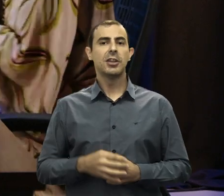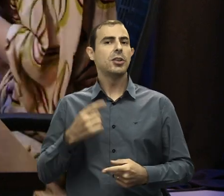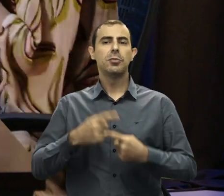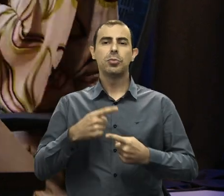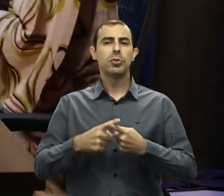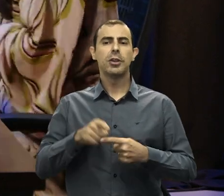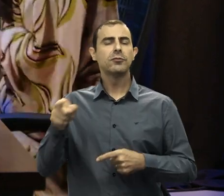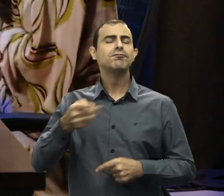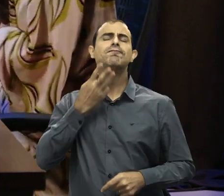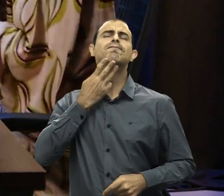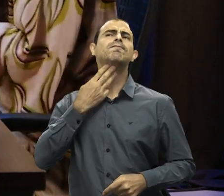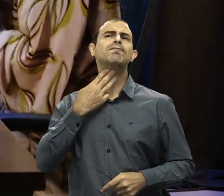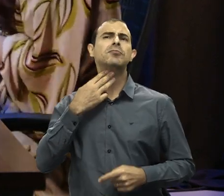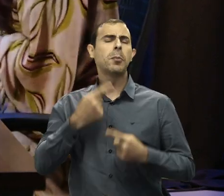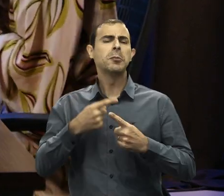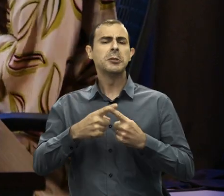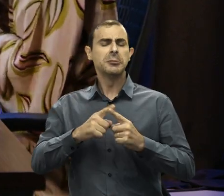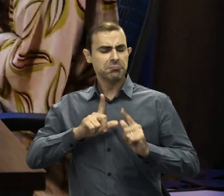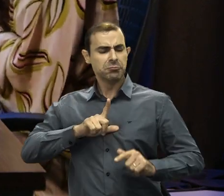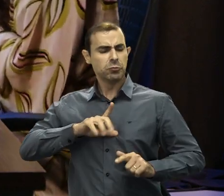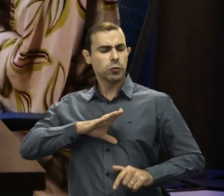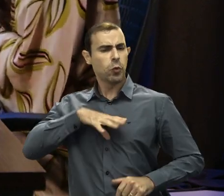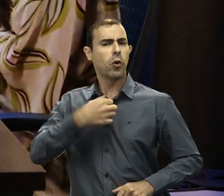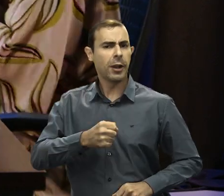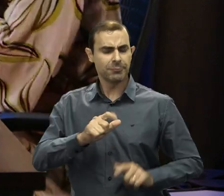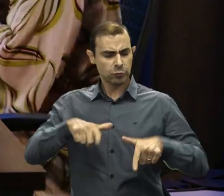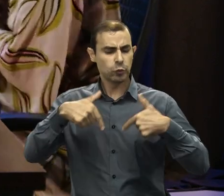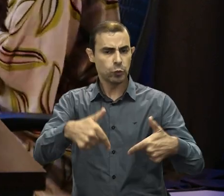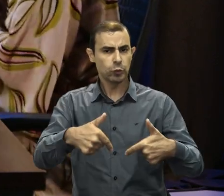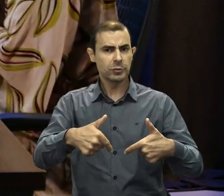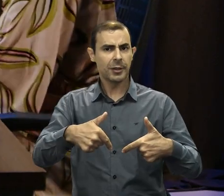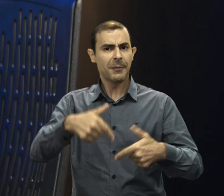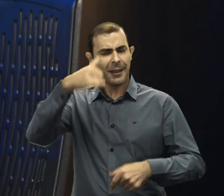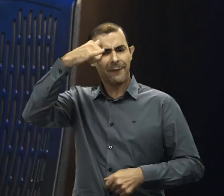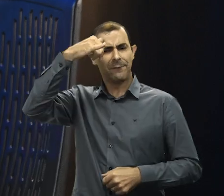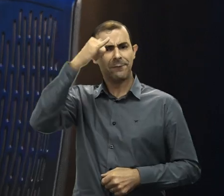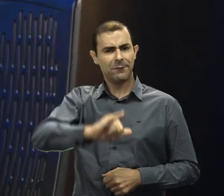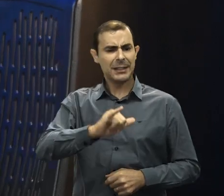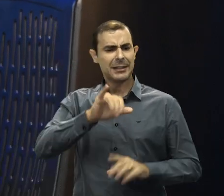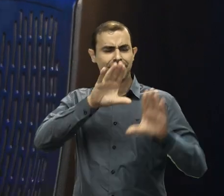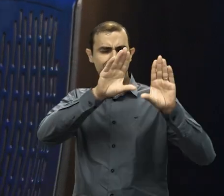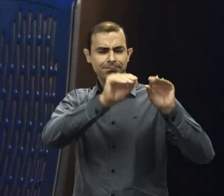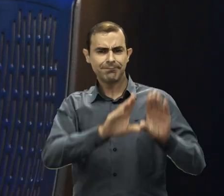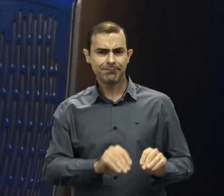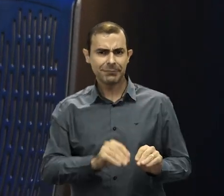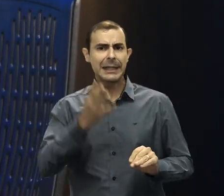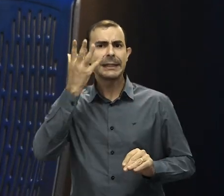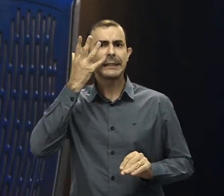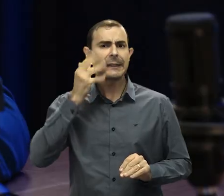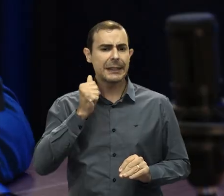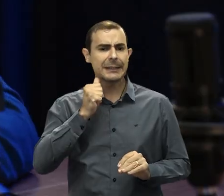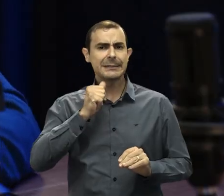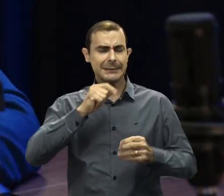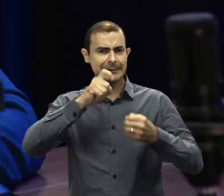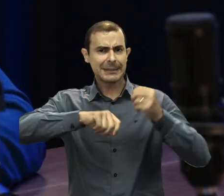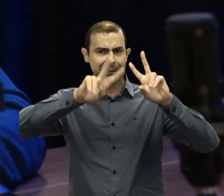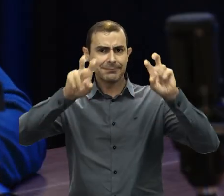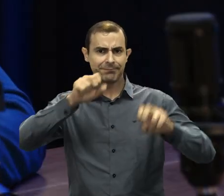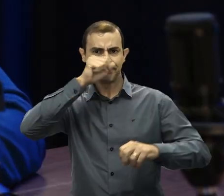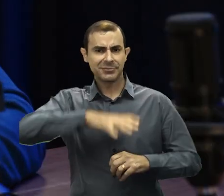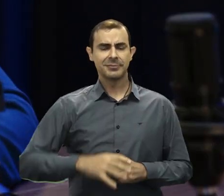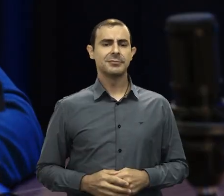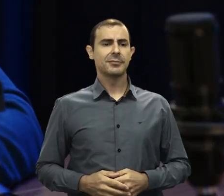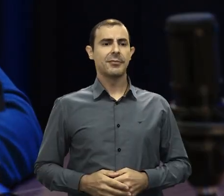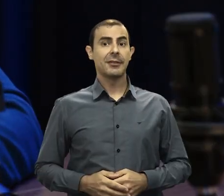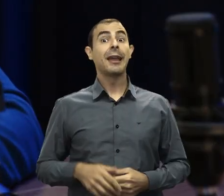que te motivou a entrar de fato nessa luta contra a violência sexual infantil? Então, uma pauta que me